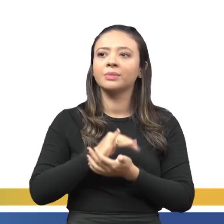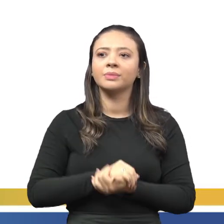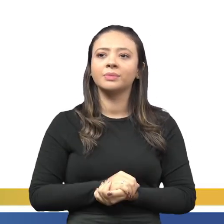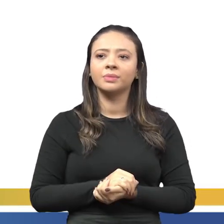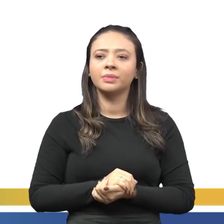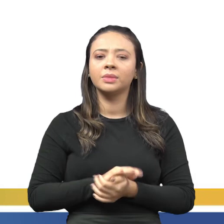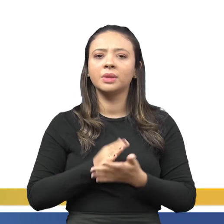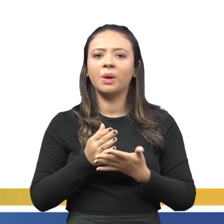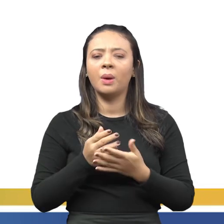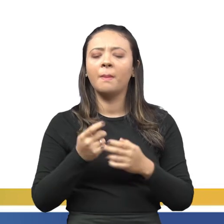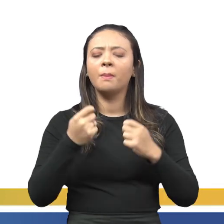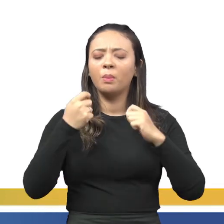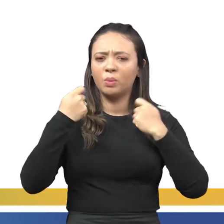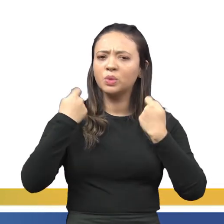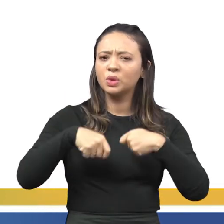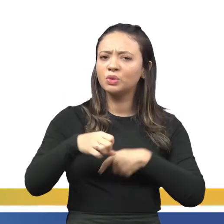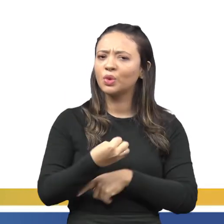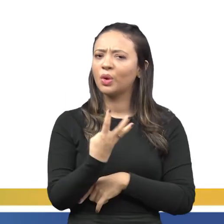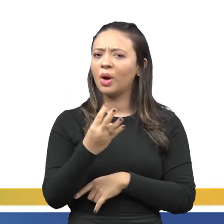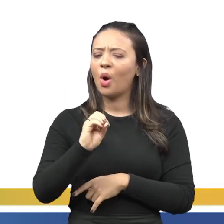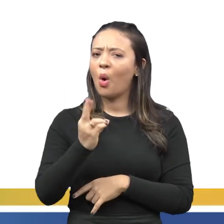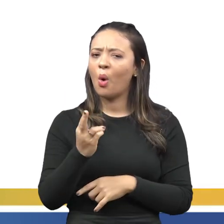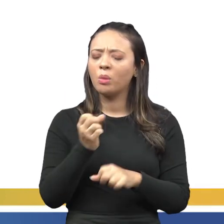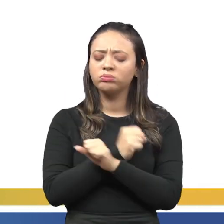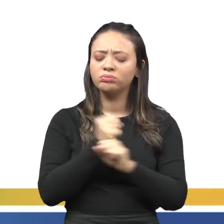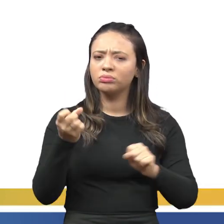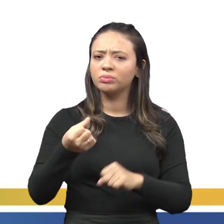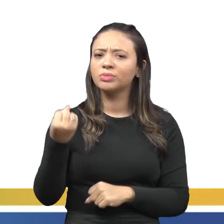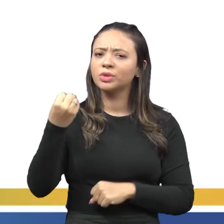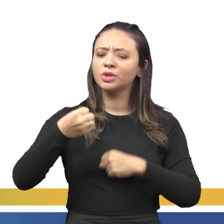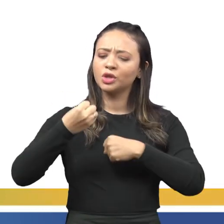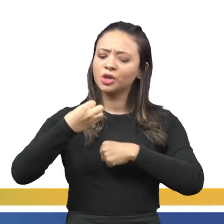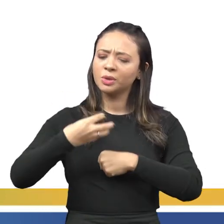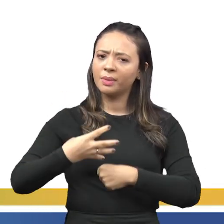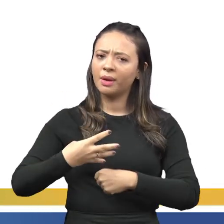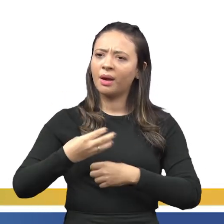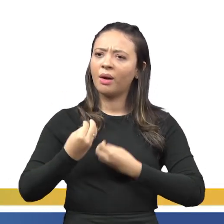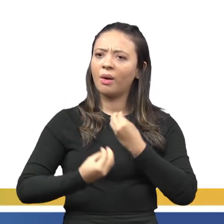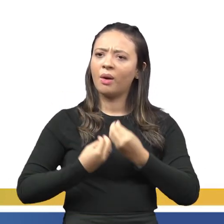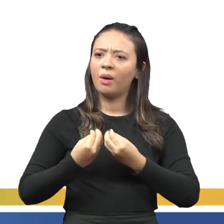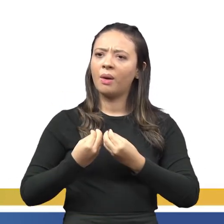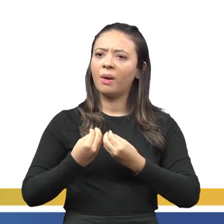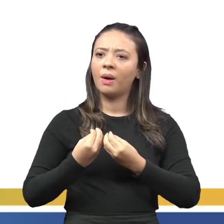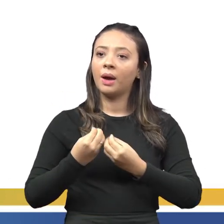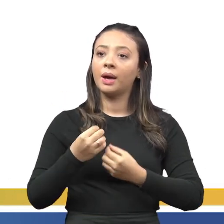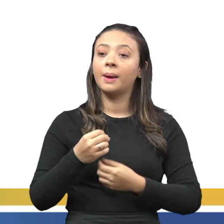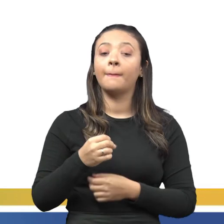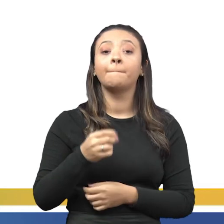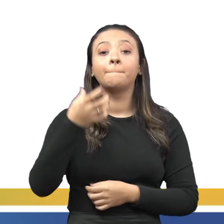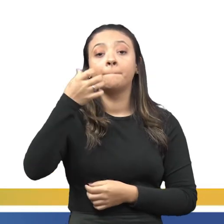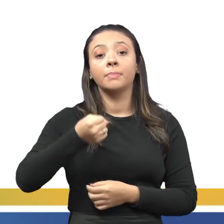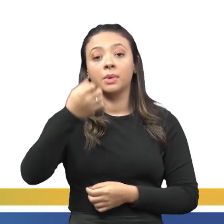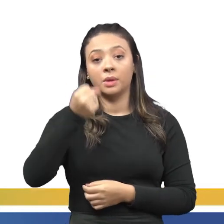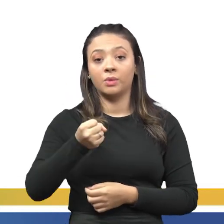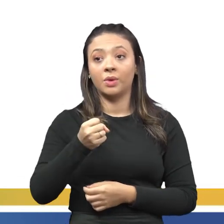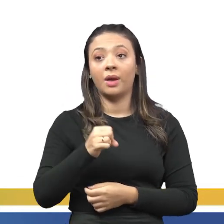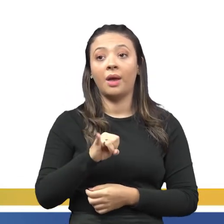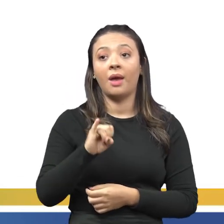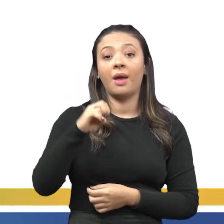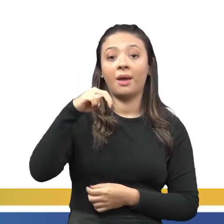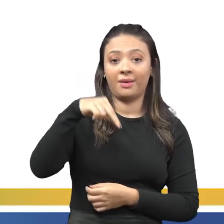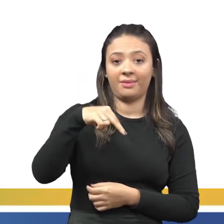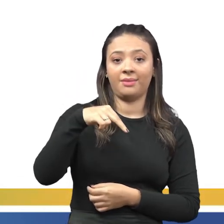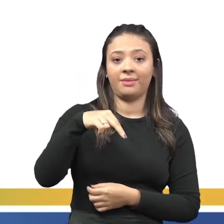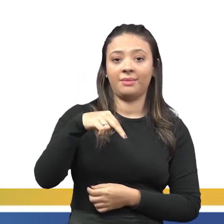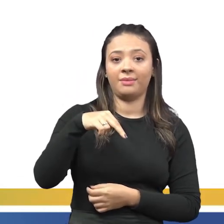tem books, que são livros. E aí, contável ou incontável? Vamos ver a resposta juntos? Então, milk